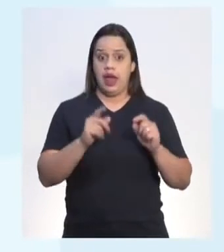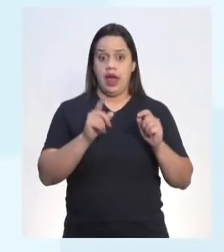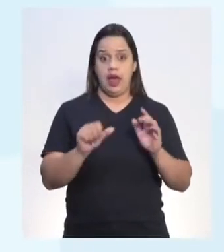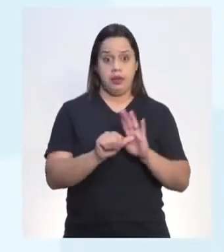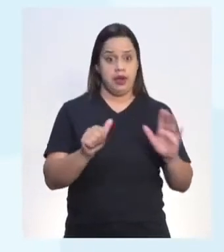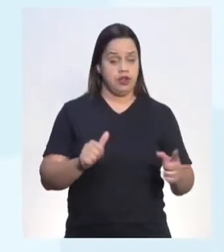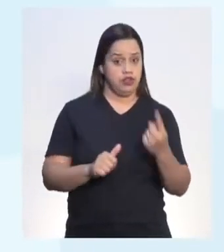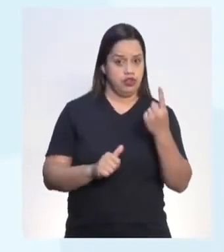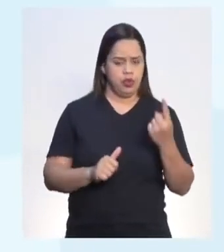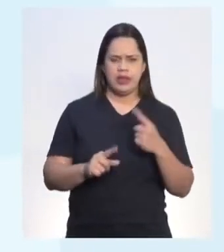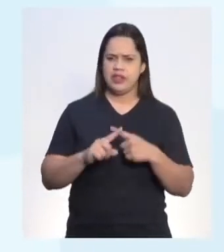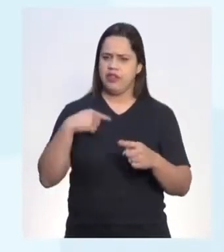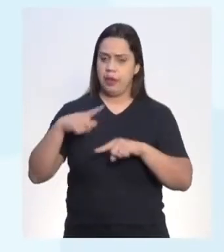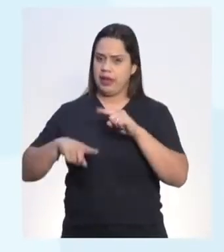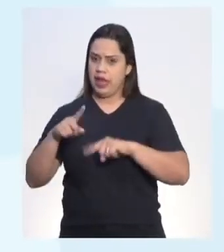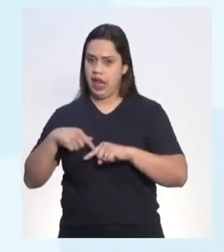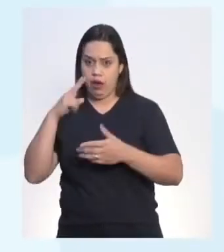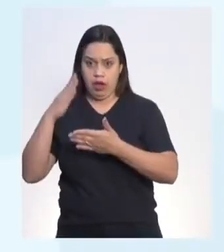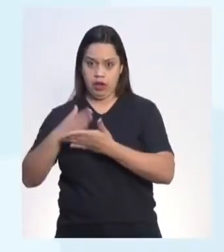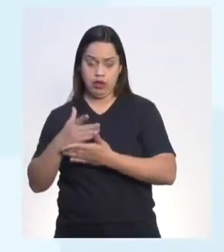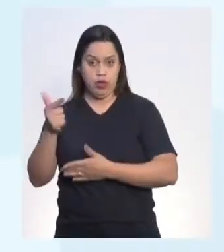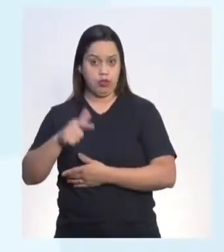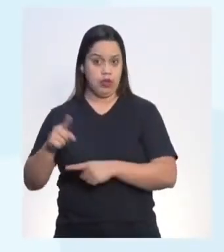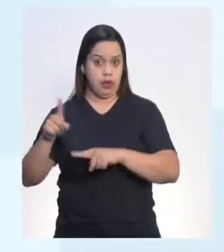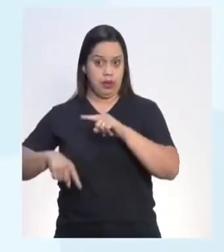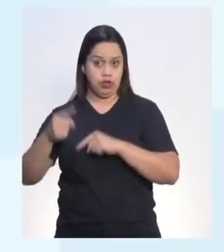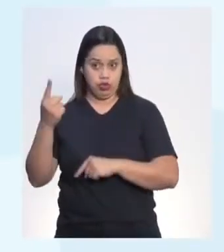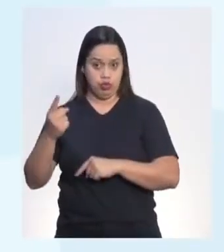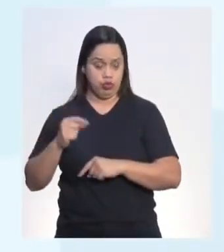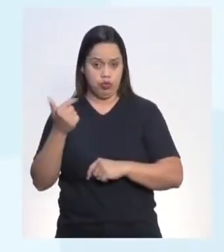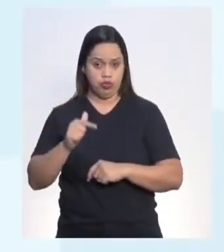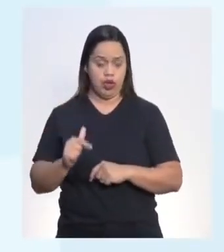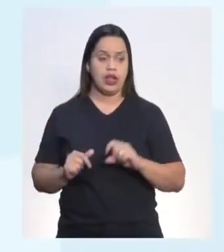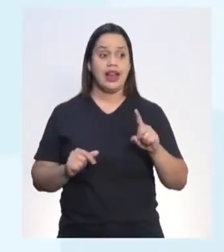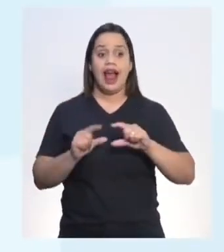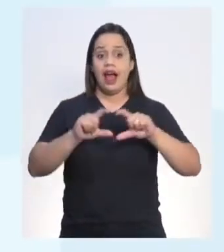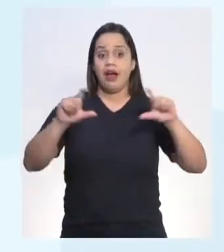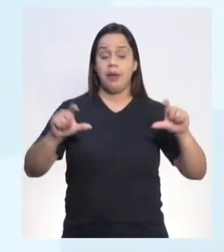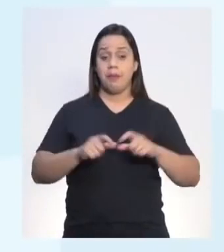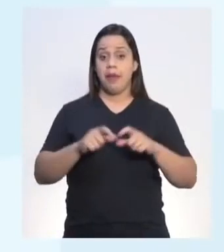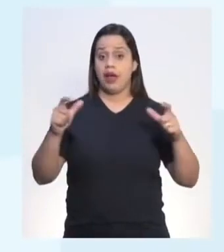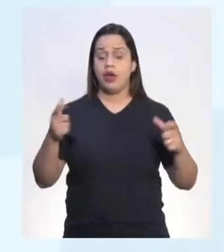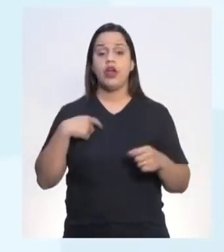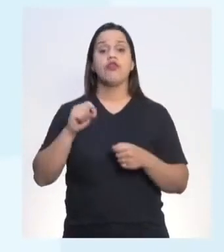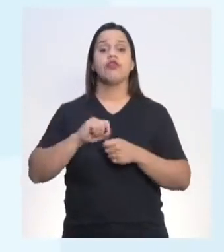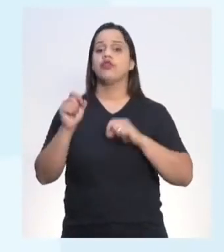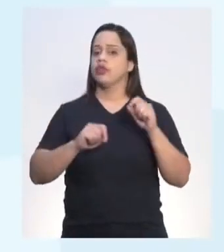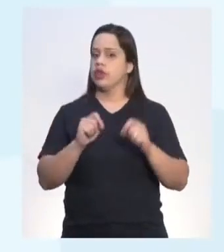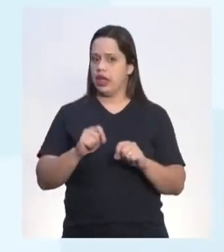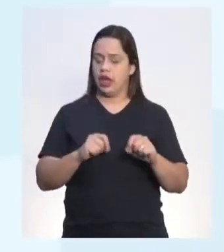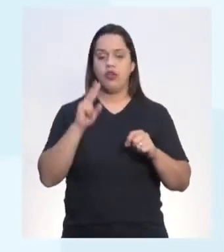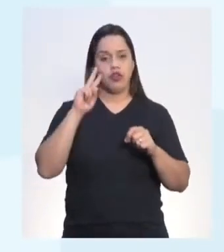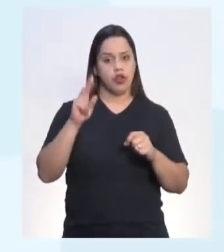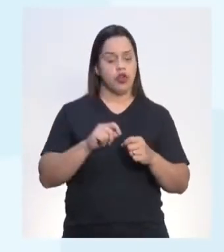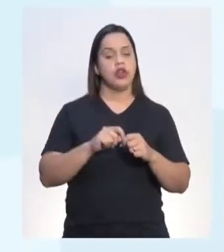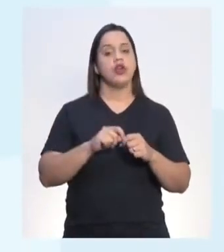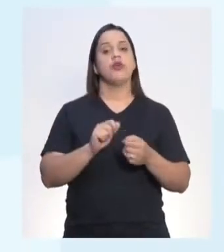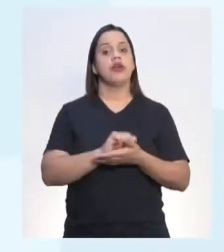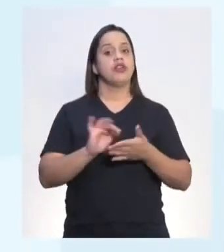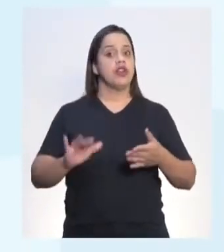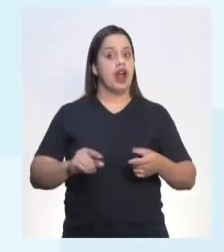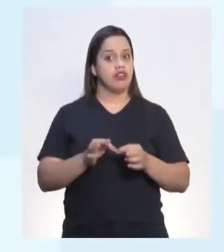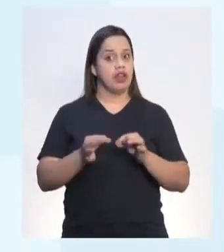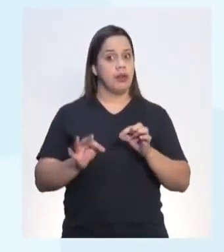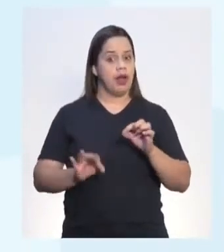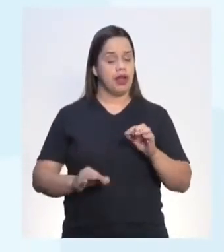vai falar, nossa, mas não tem parte 1. E lá o enunciado é maior, professora. O que aconteceu aí? Eu peguei uma atividade que era mais longa